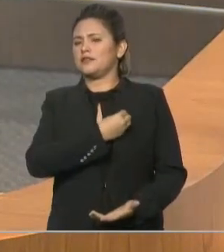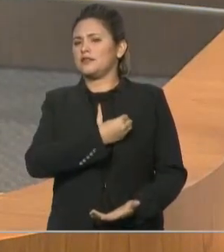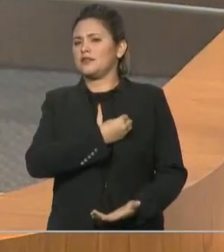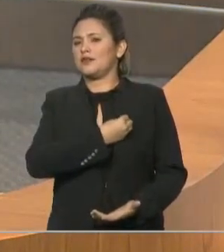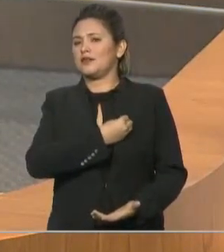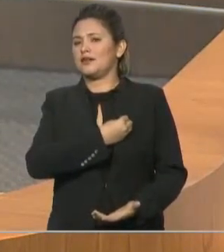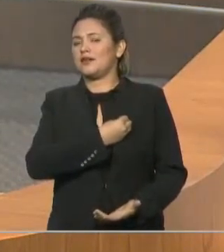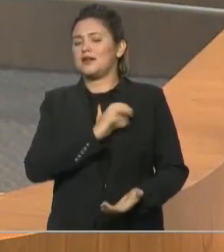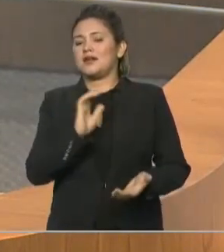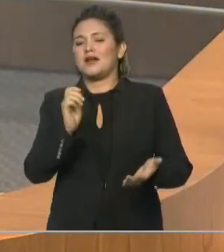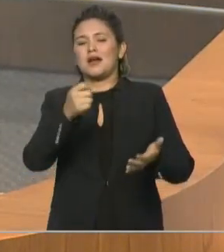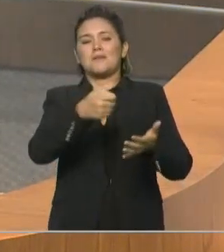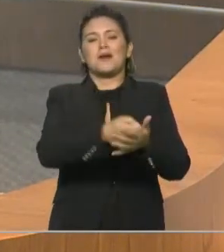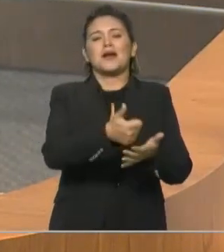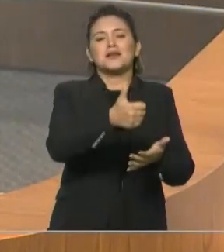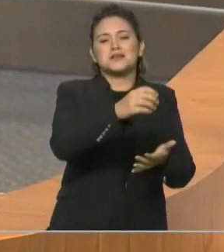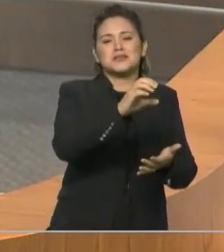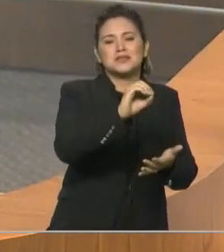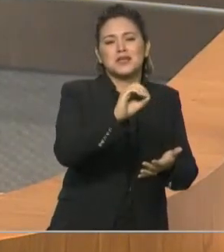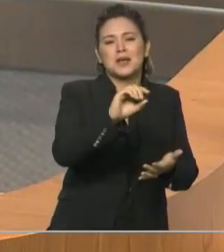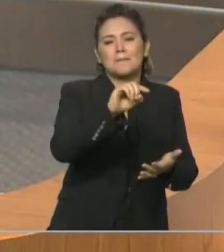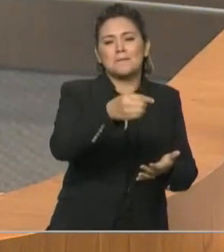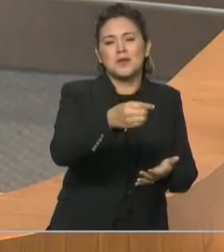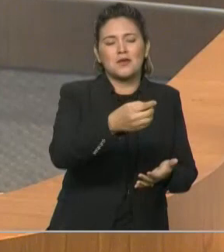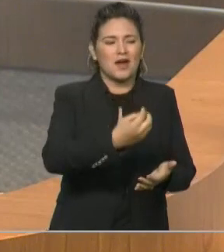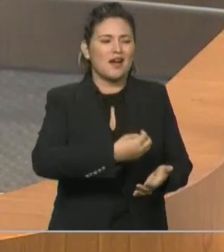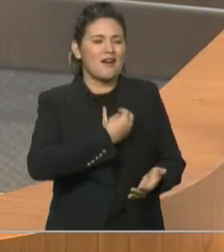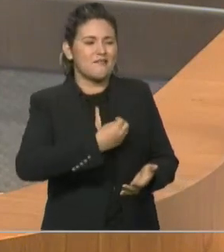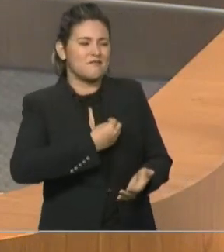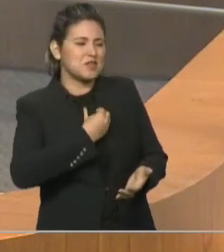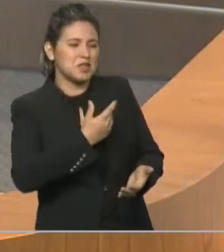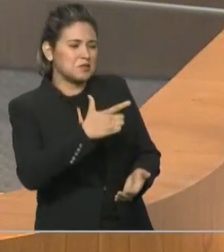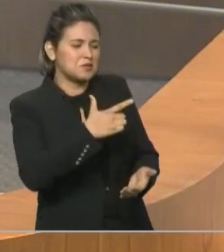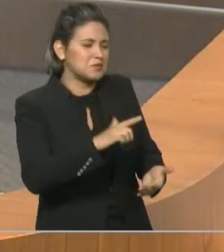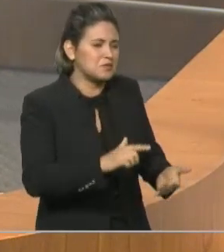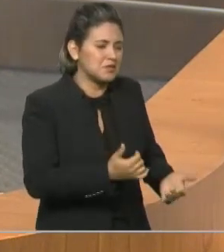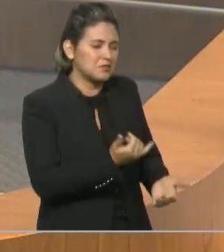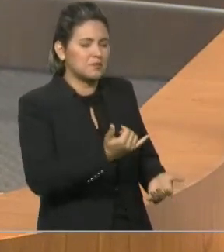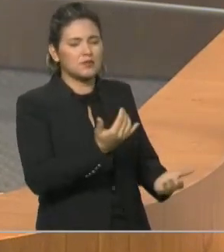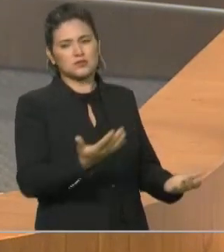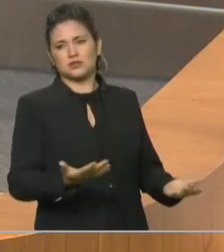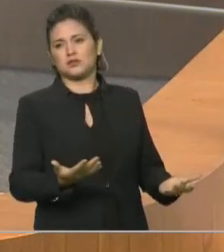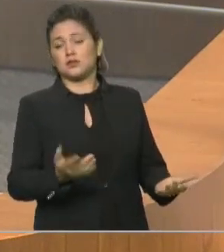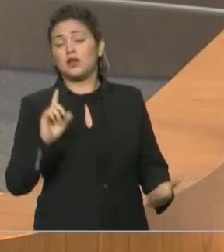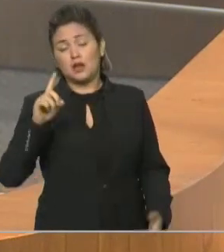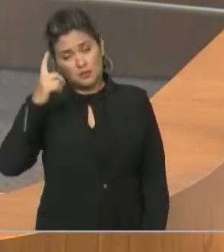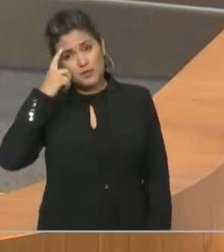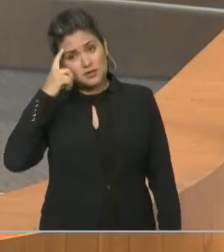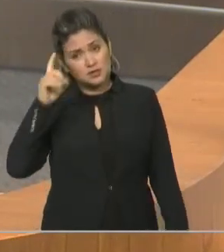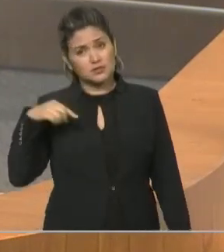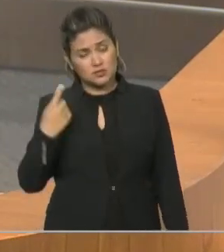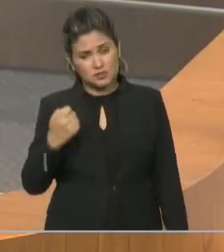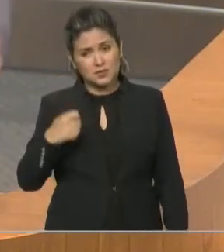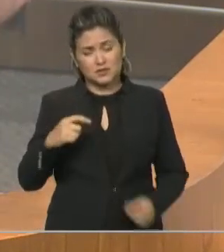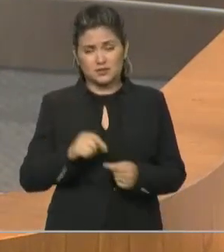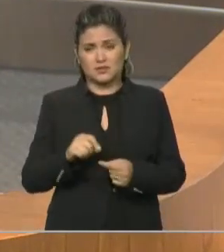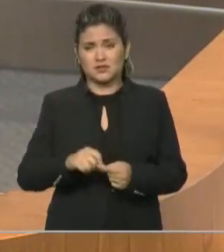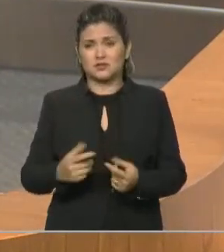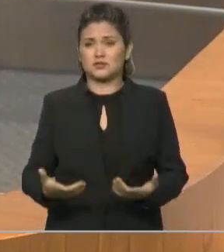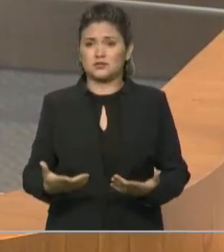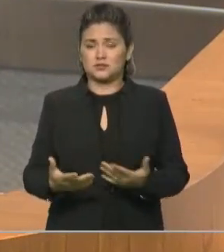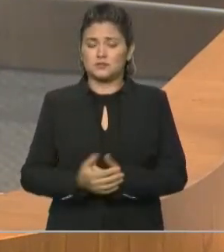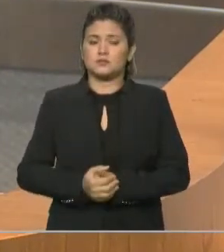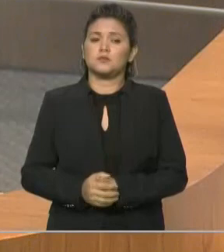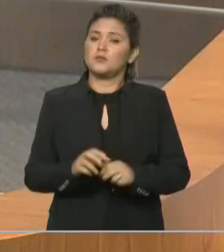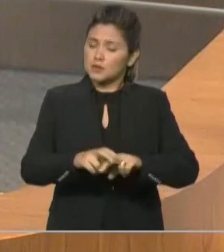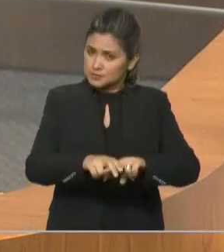Esse é um ato de reflexão, deputado Rildo, que nós temos que fazer em relação a esse tipo de situação. Por conta disso, deputado Wellington, antes